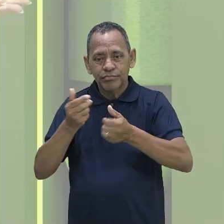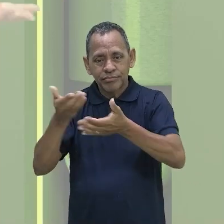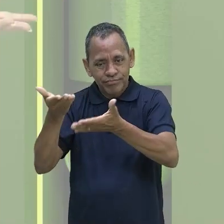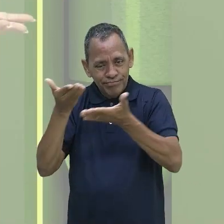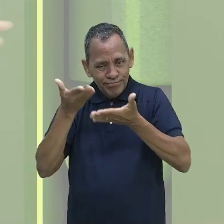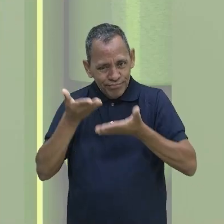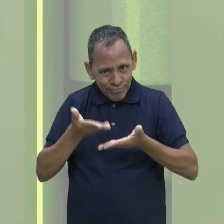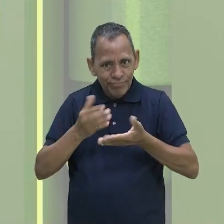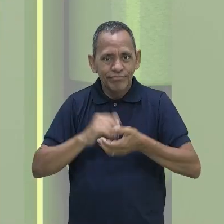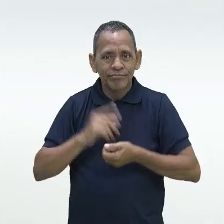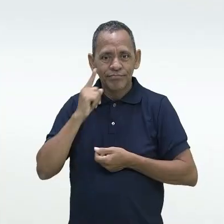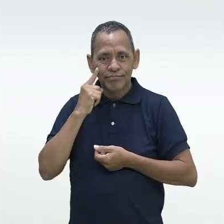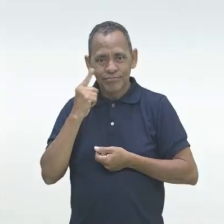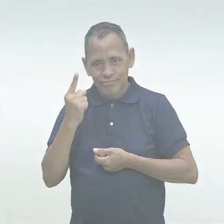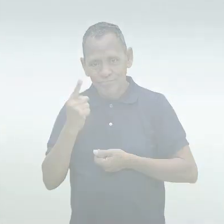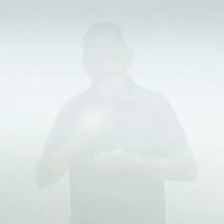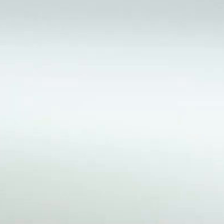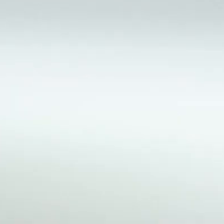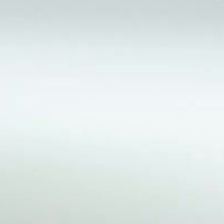assistir. Vamos lá?